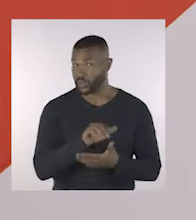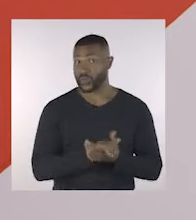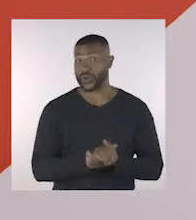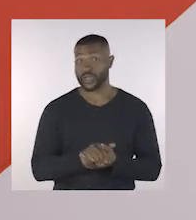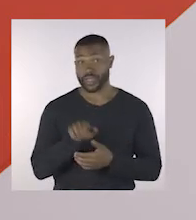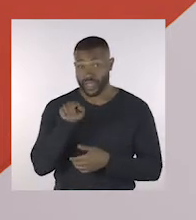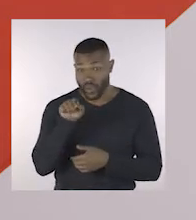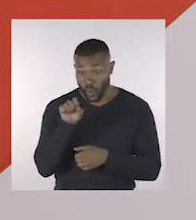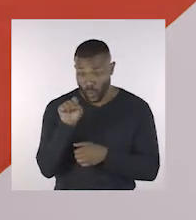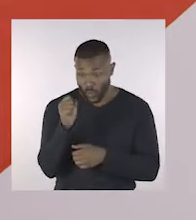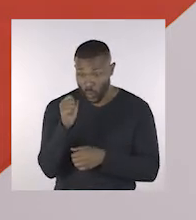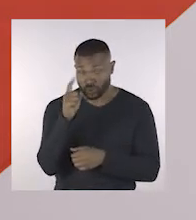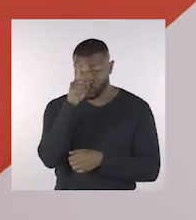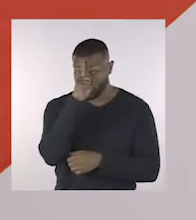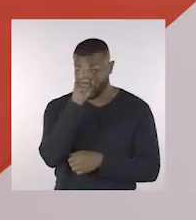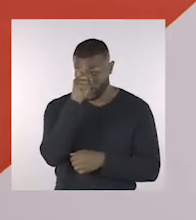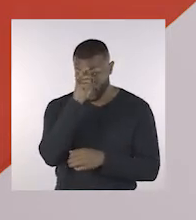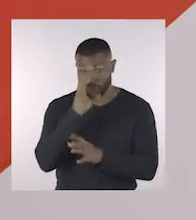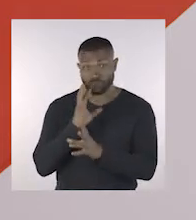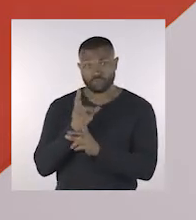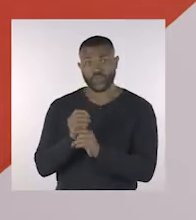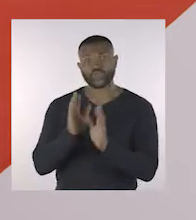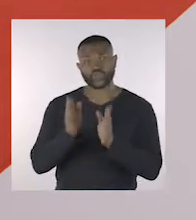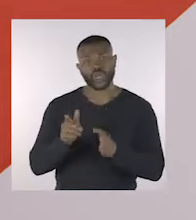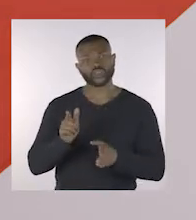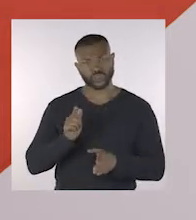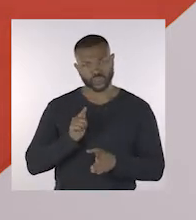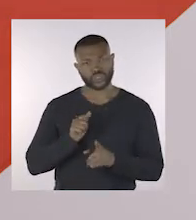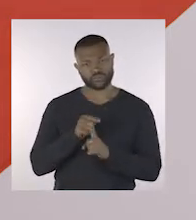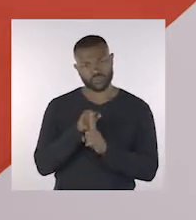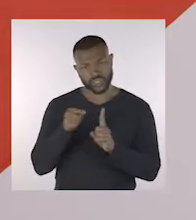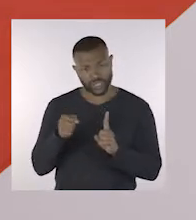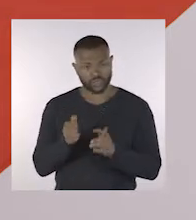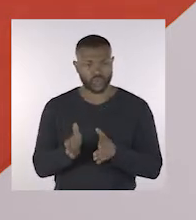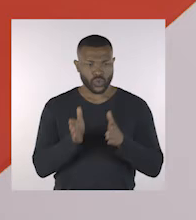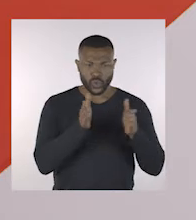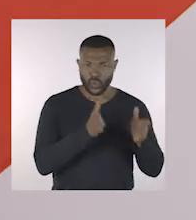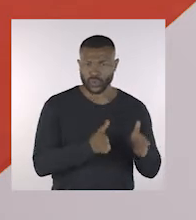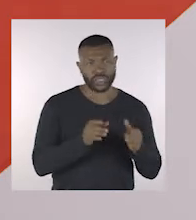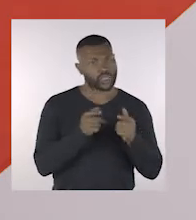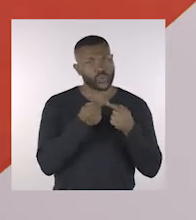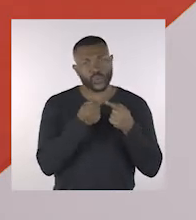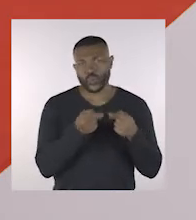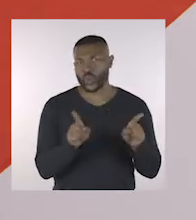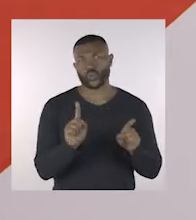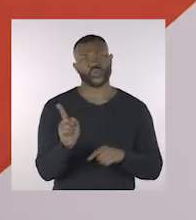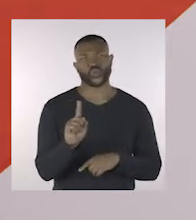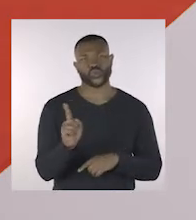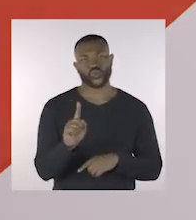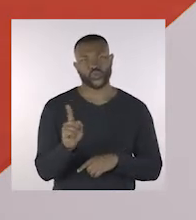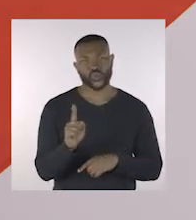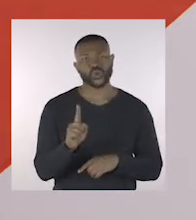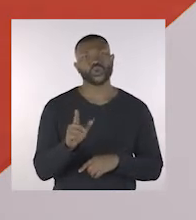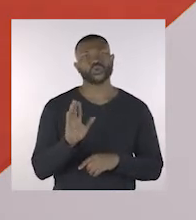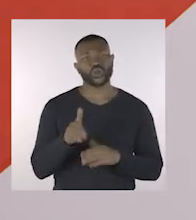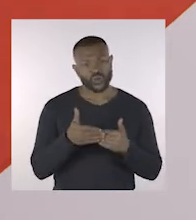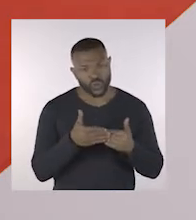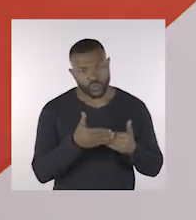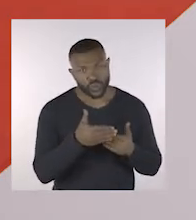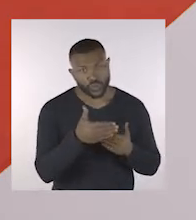verdade esses outros hospitais já existiu uma parte a outra parte ele nem não grow